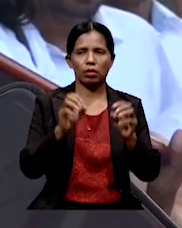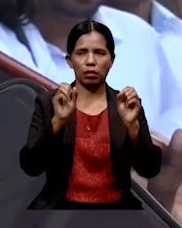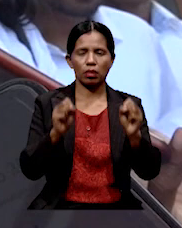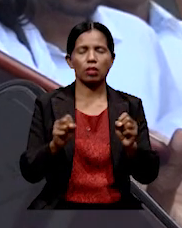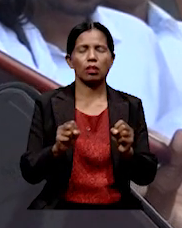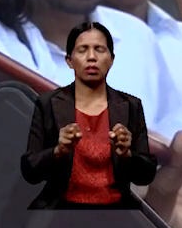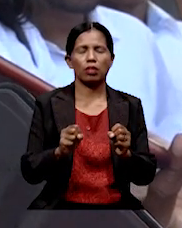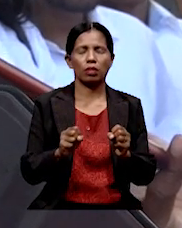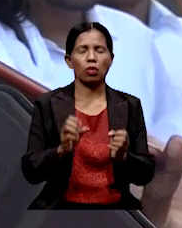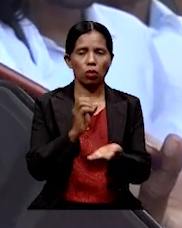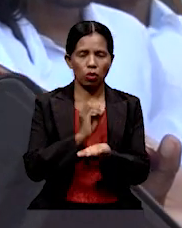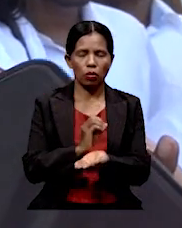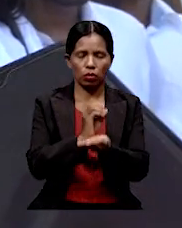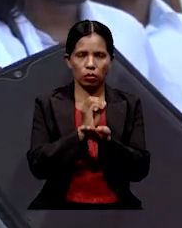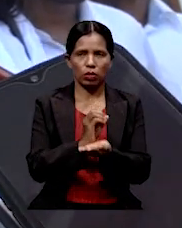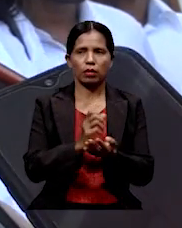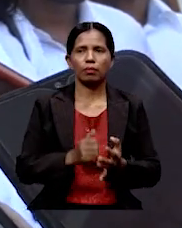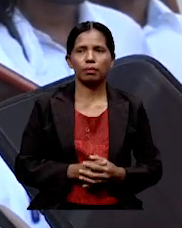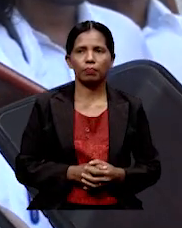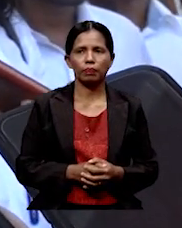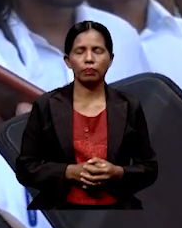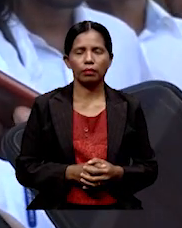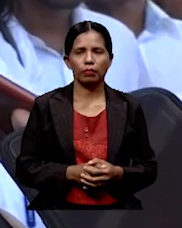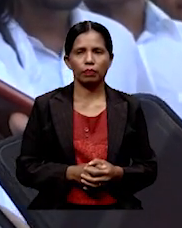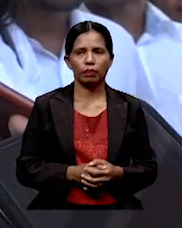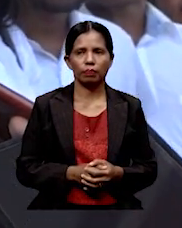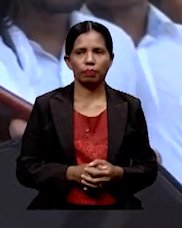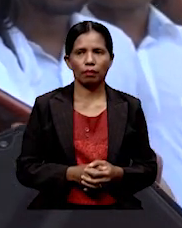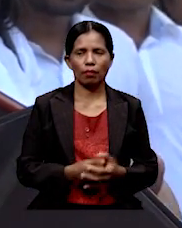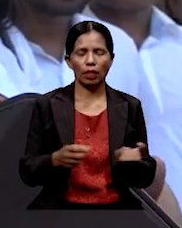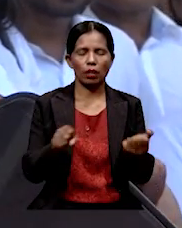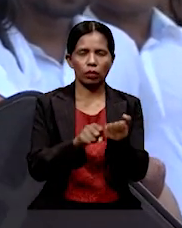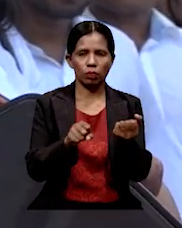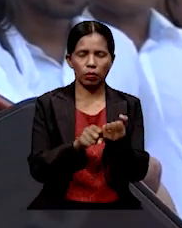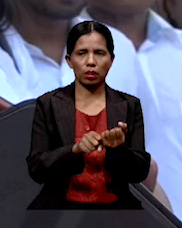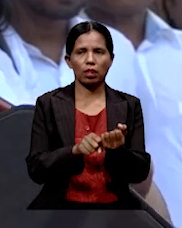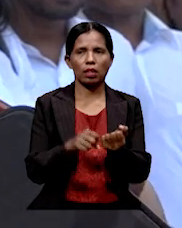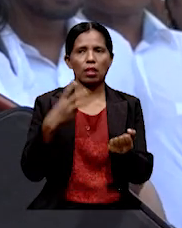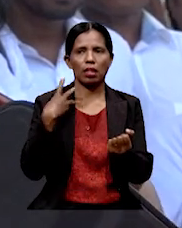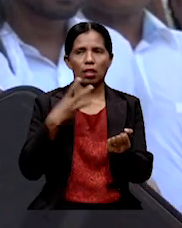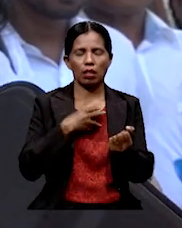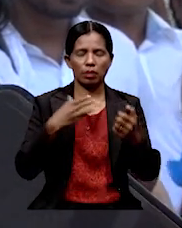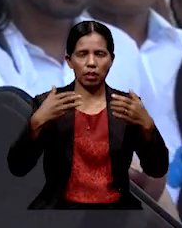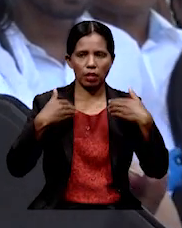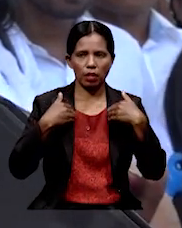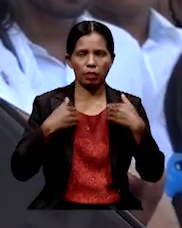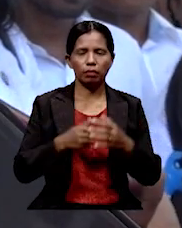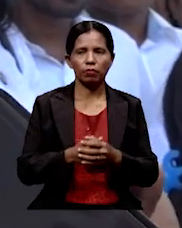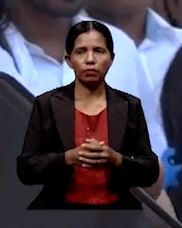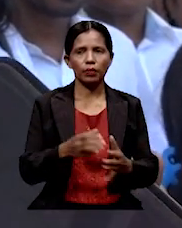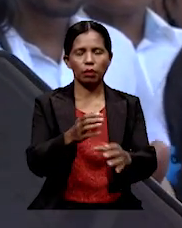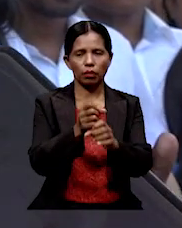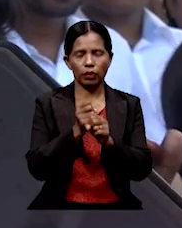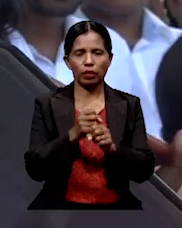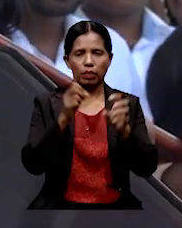especial autônoma, o Ecusi Ninian. Na BMK, apoiantes na BMK me ia, consegue recolha, onde